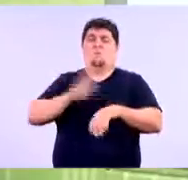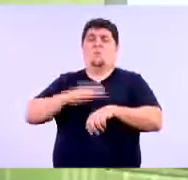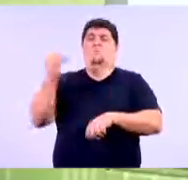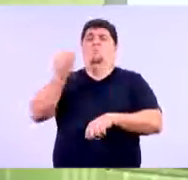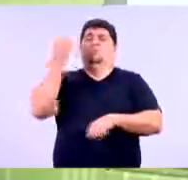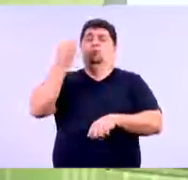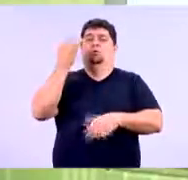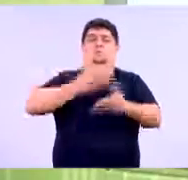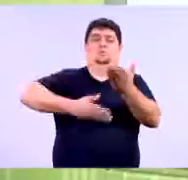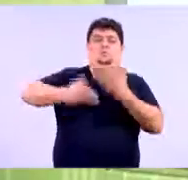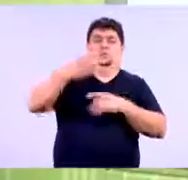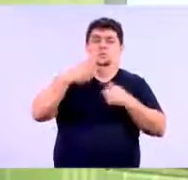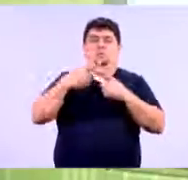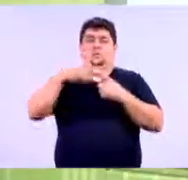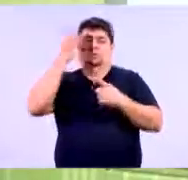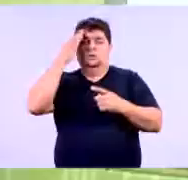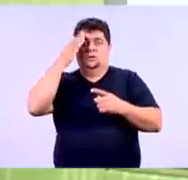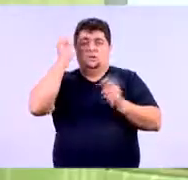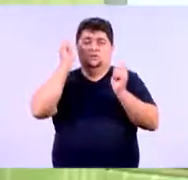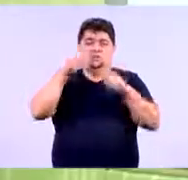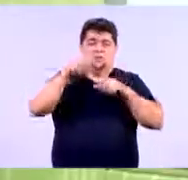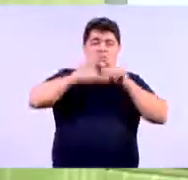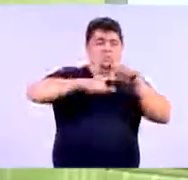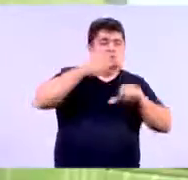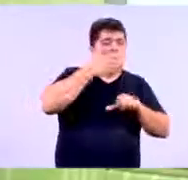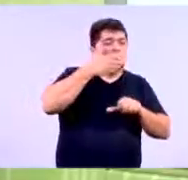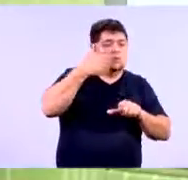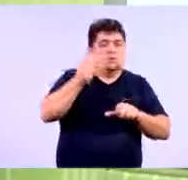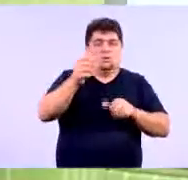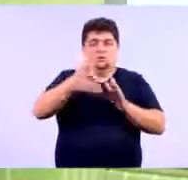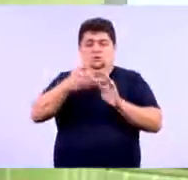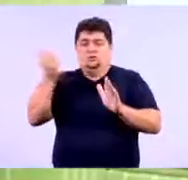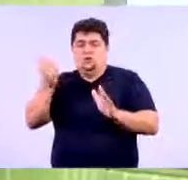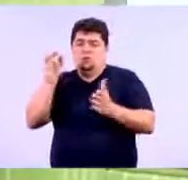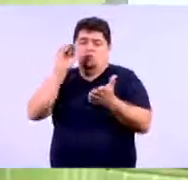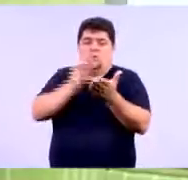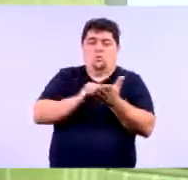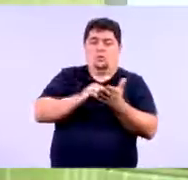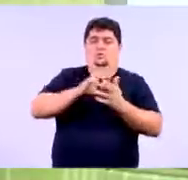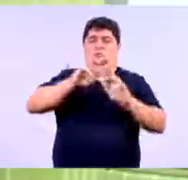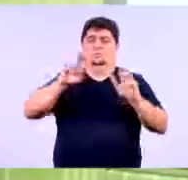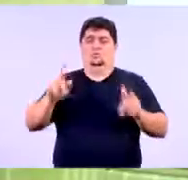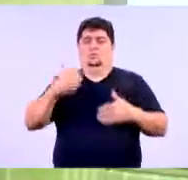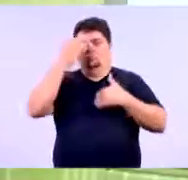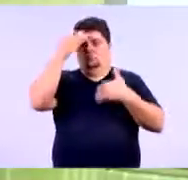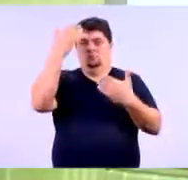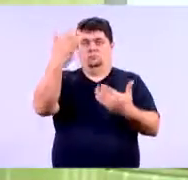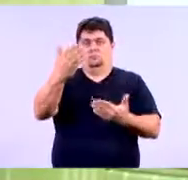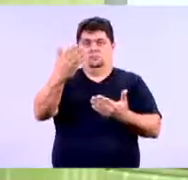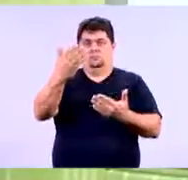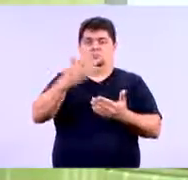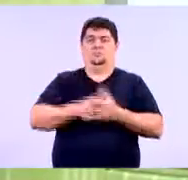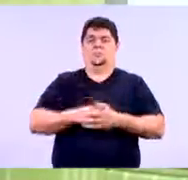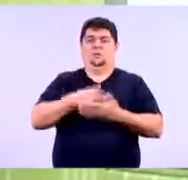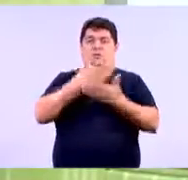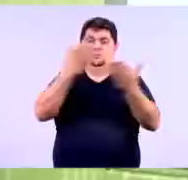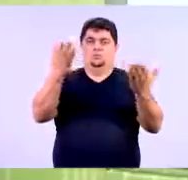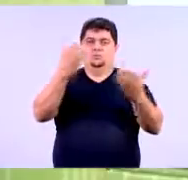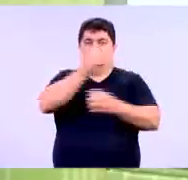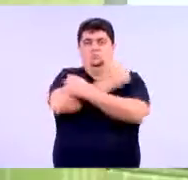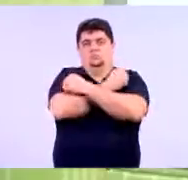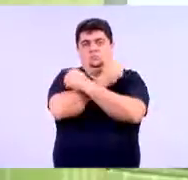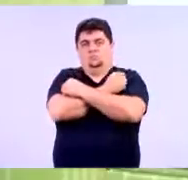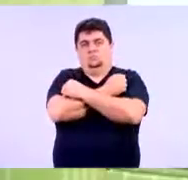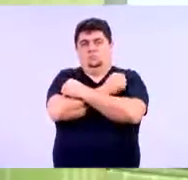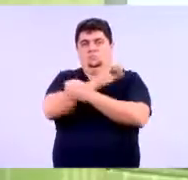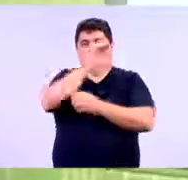nós sabermos se nós precisamos modificar alguma coisa, retirar alguma coisa do conteúdo. E agradeço muito a participação de todos. Um abraço